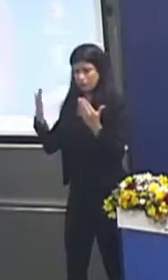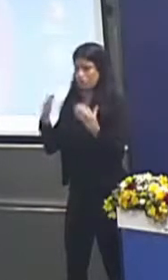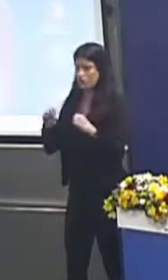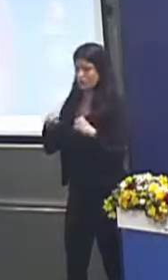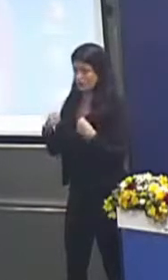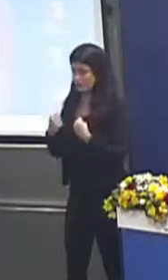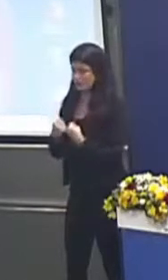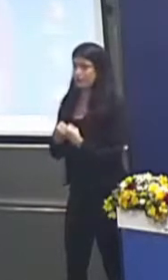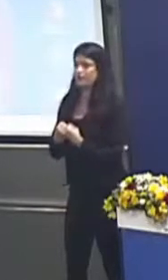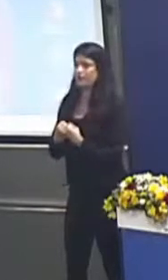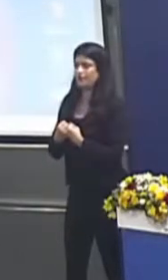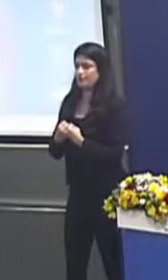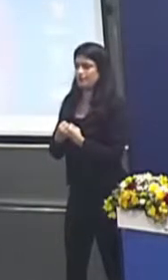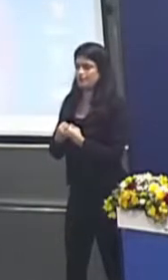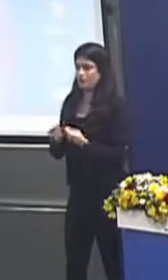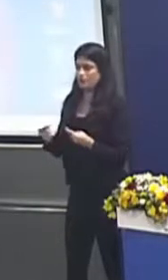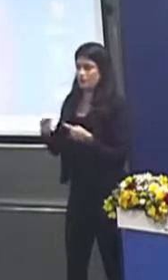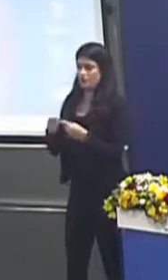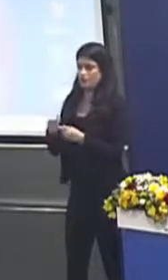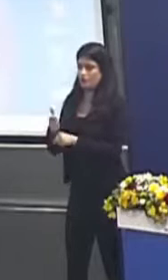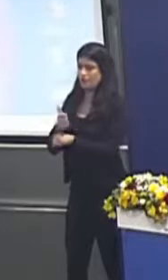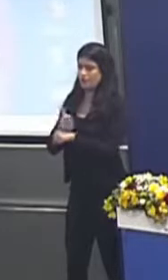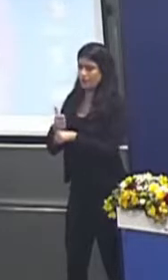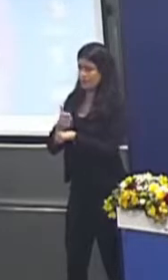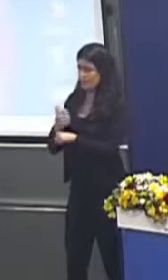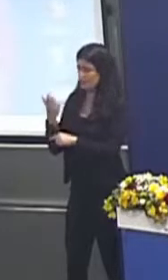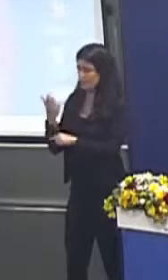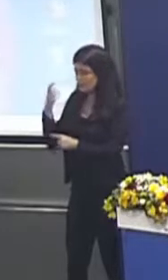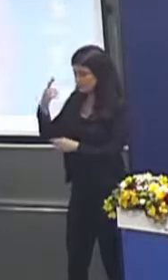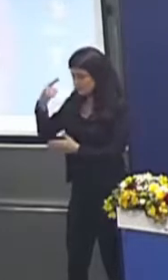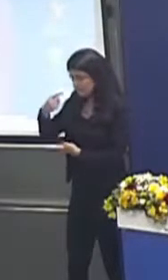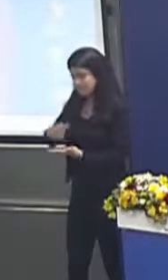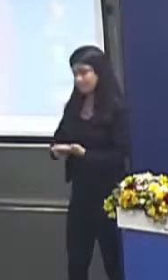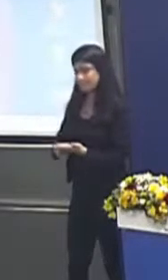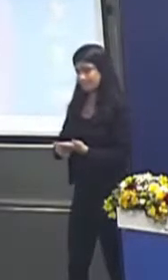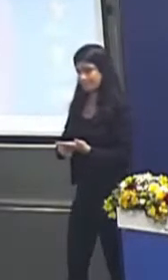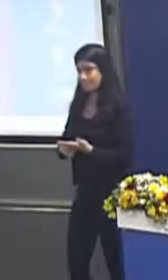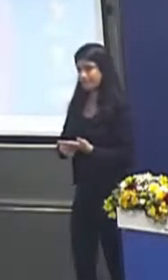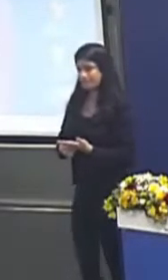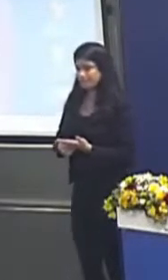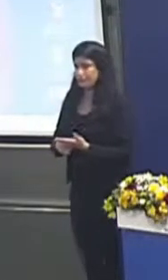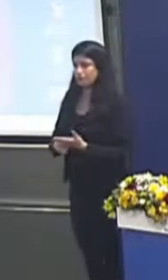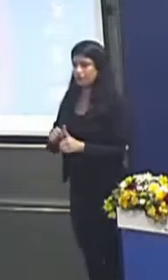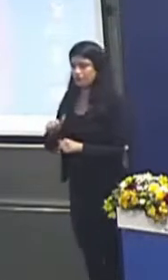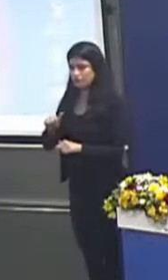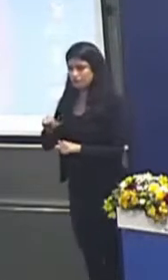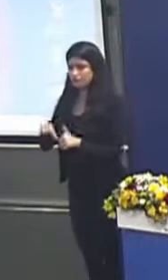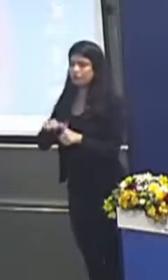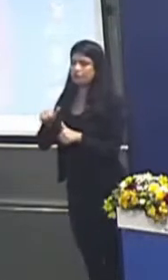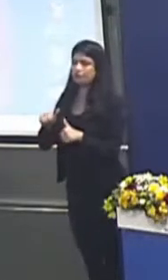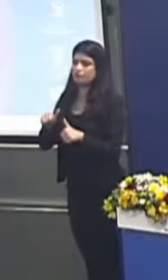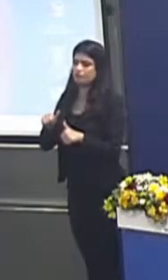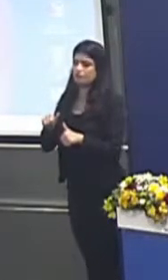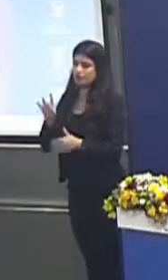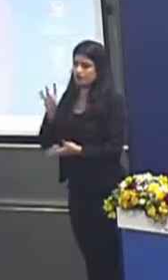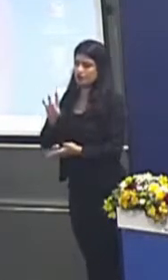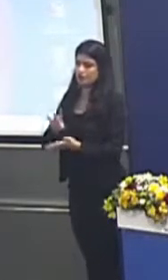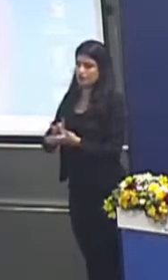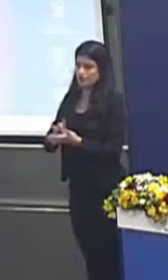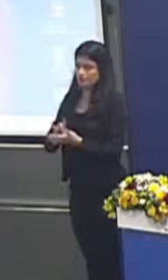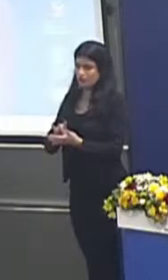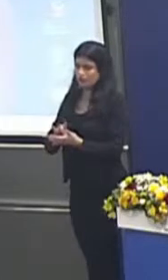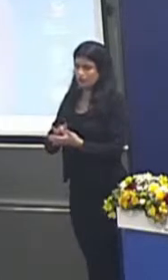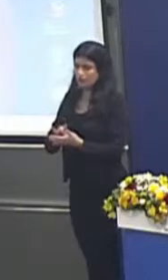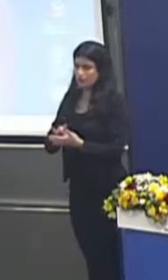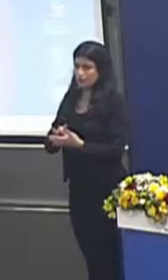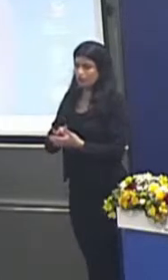psicologia como uma ciência e uma profissão comprometida com a transformação dessa realidade,